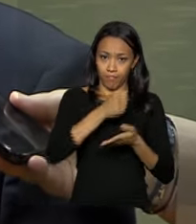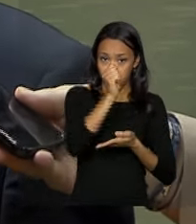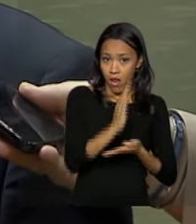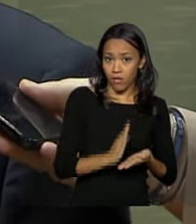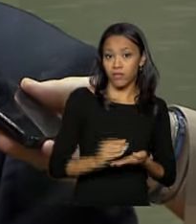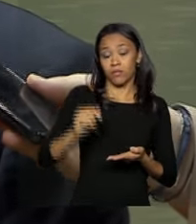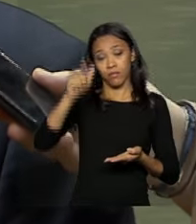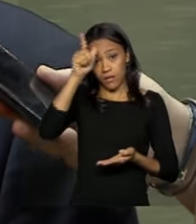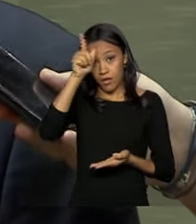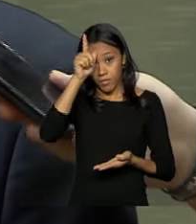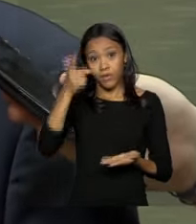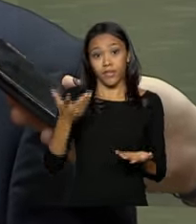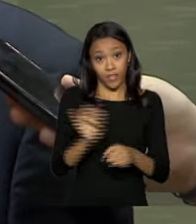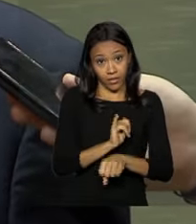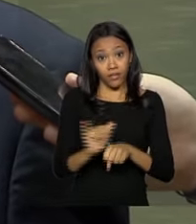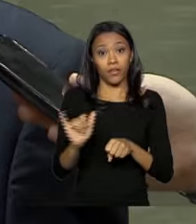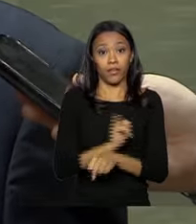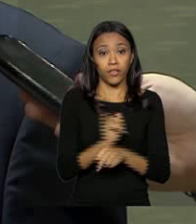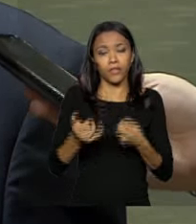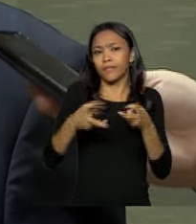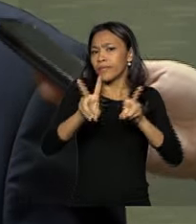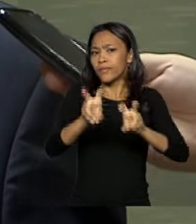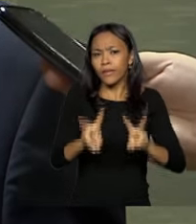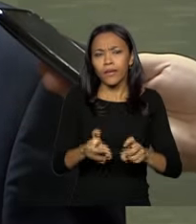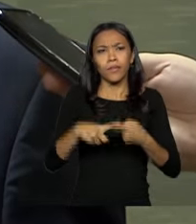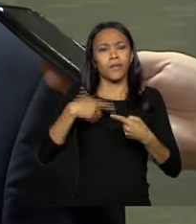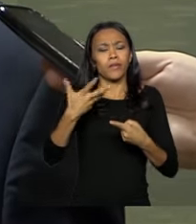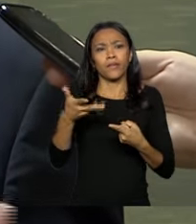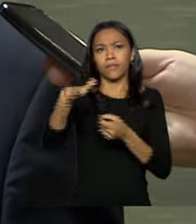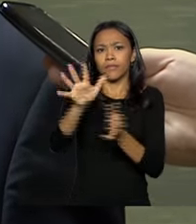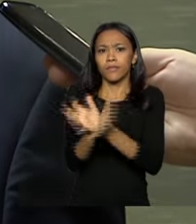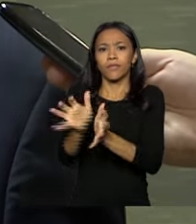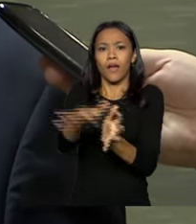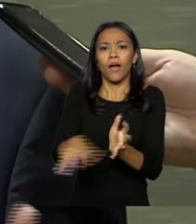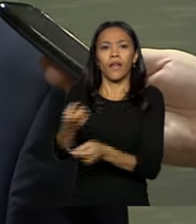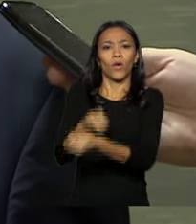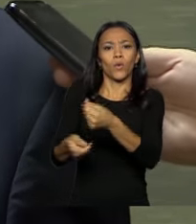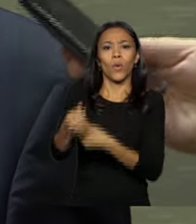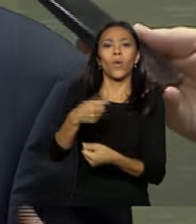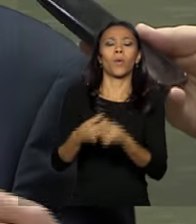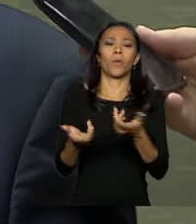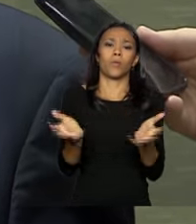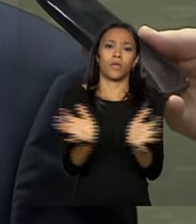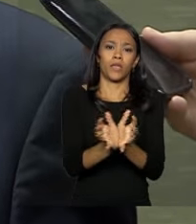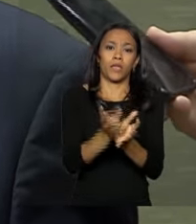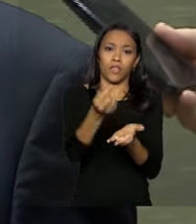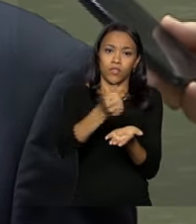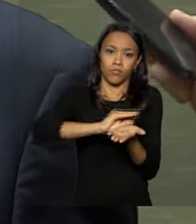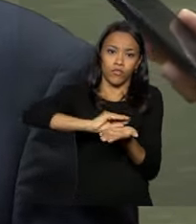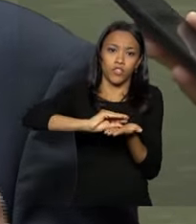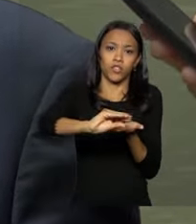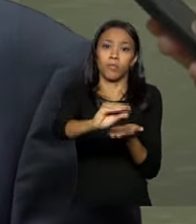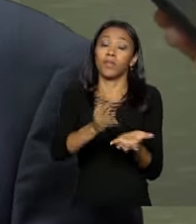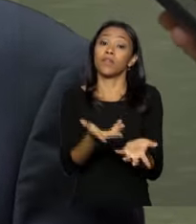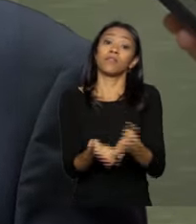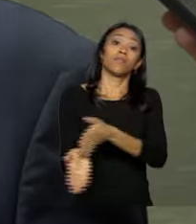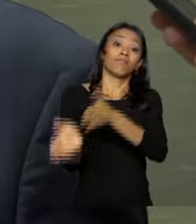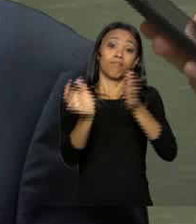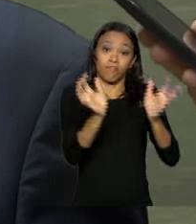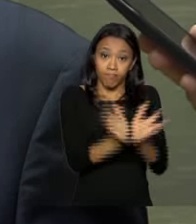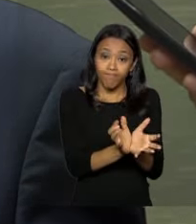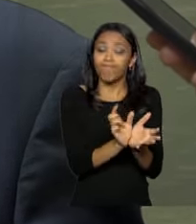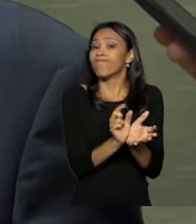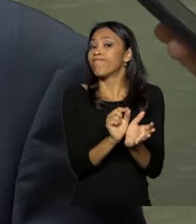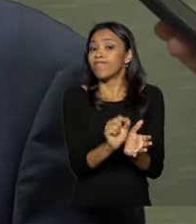estratégica entre os dois países, tratando de temas que vão desde a área econômica, financeira, de investimentos, passando pela área